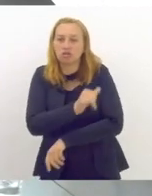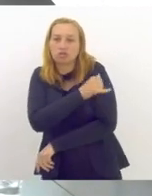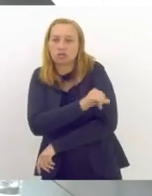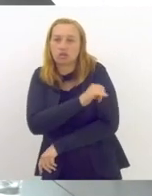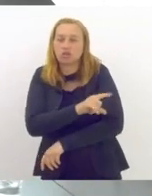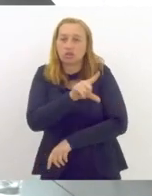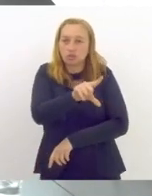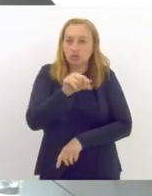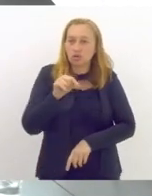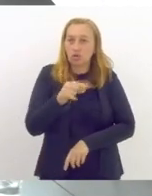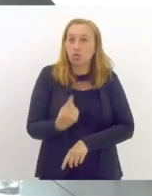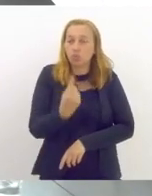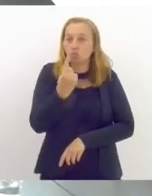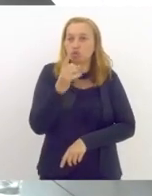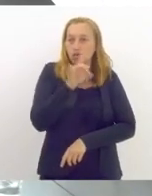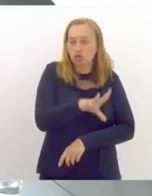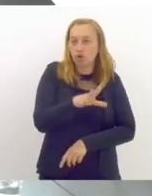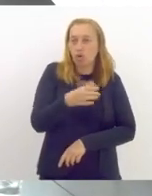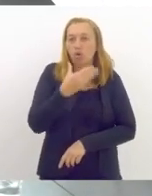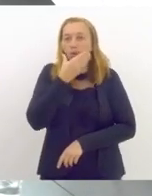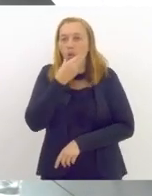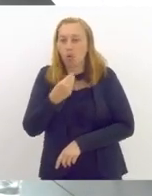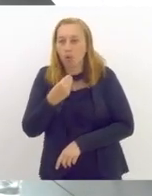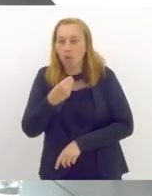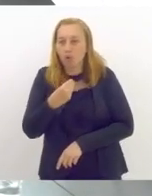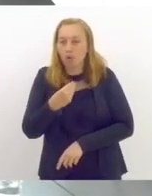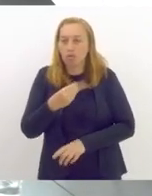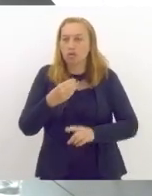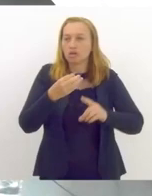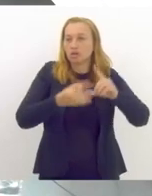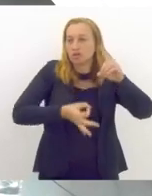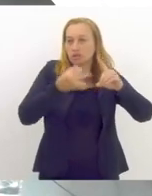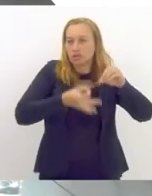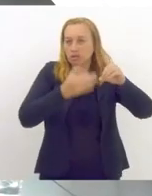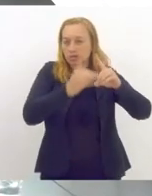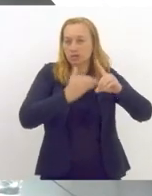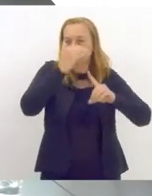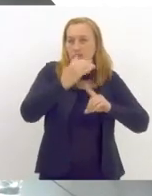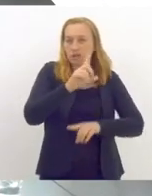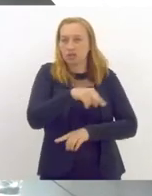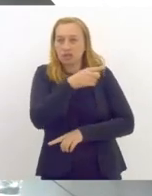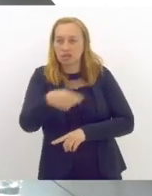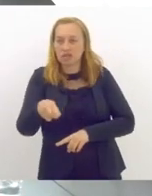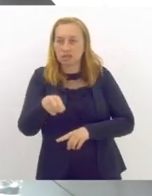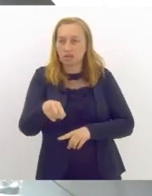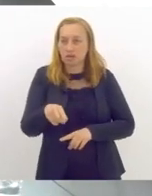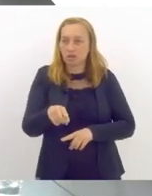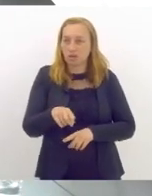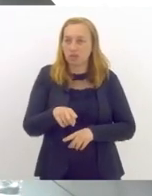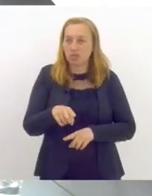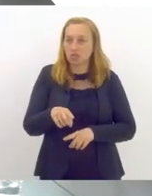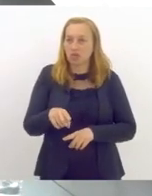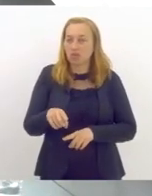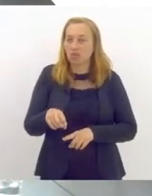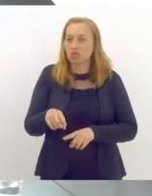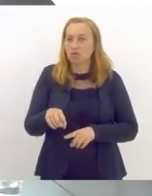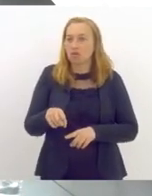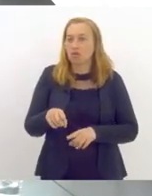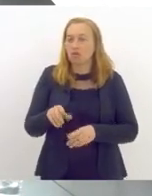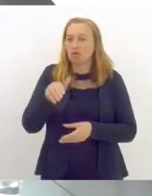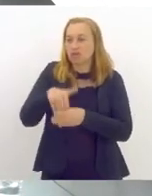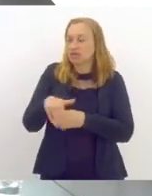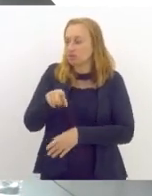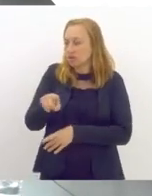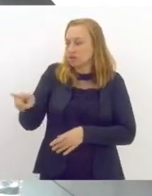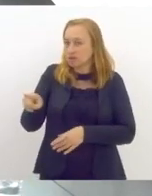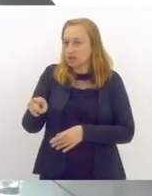e um homem só monocraticamente um desembargador cancelou a decisão de vocês e aconteceu o leilão da Cedae mais